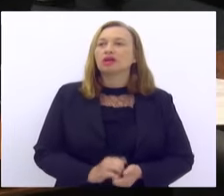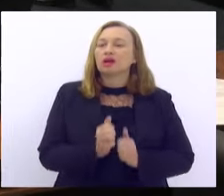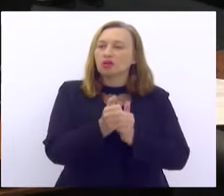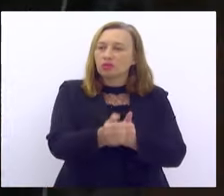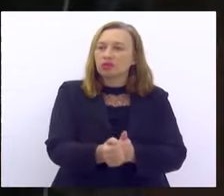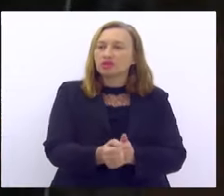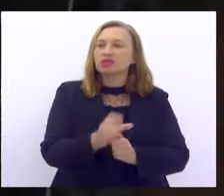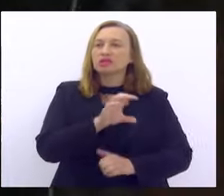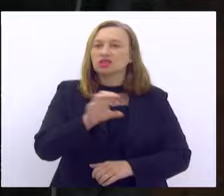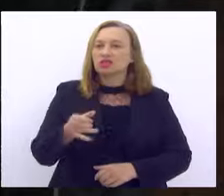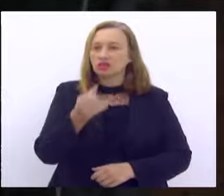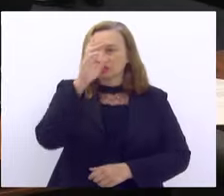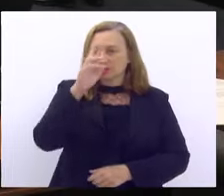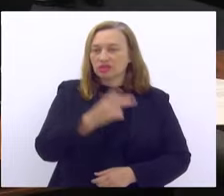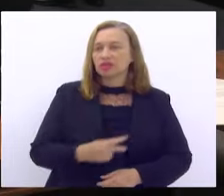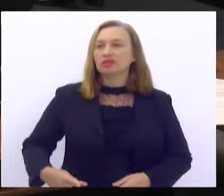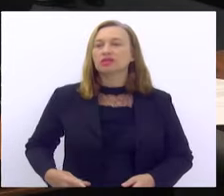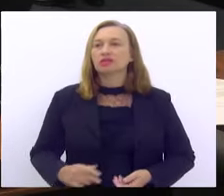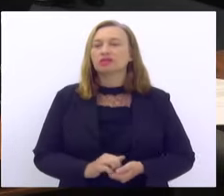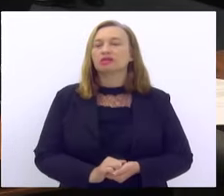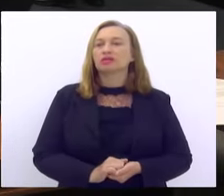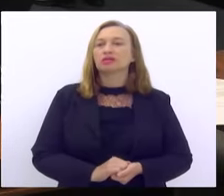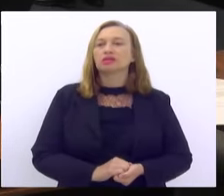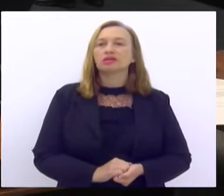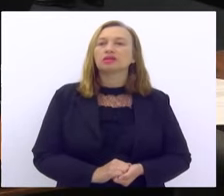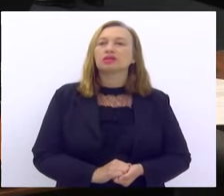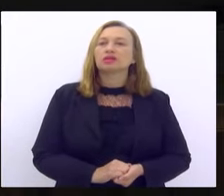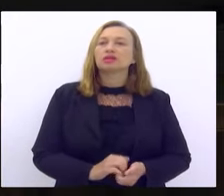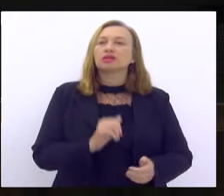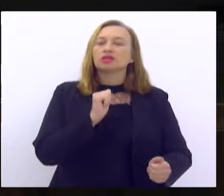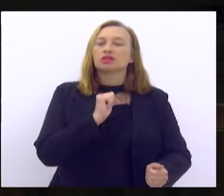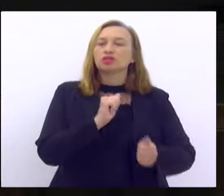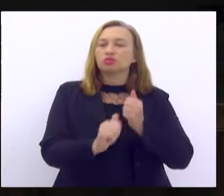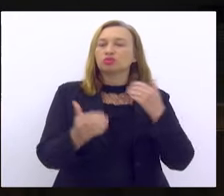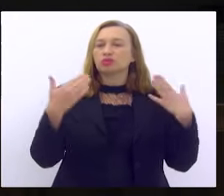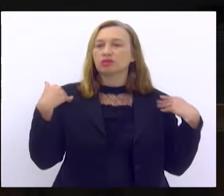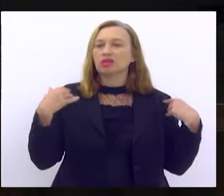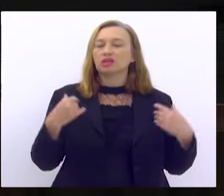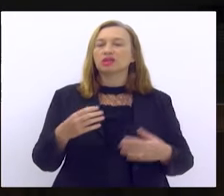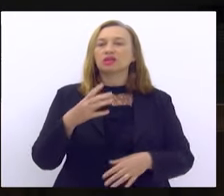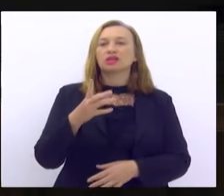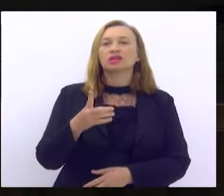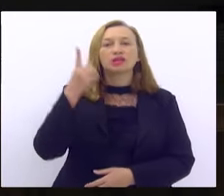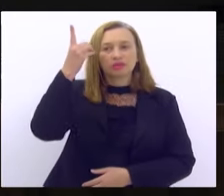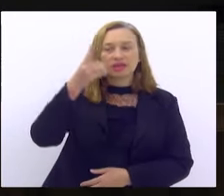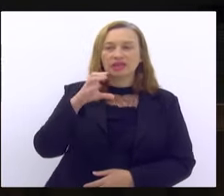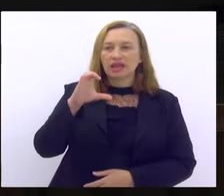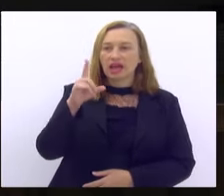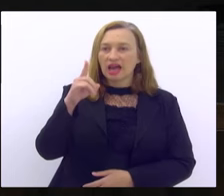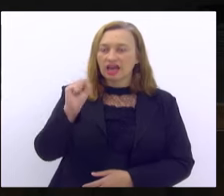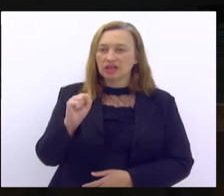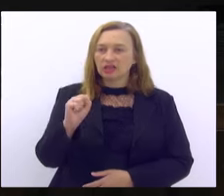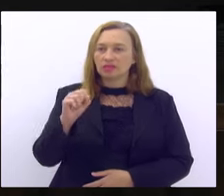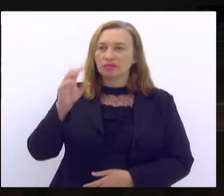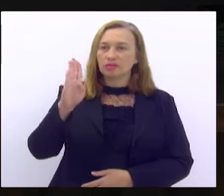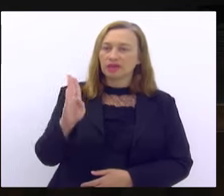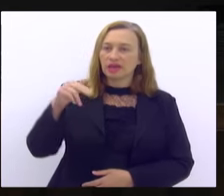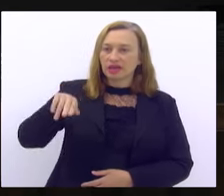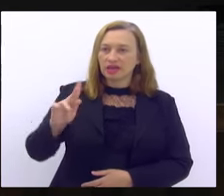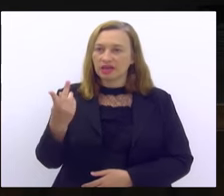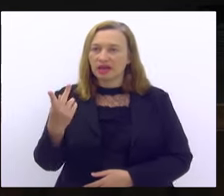Acompanho o parecer da CCJ. Pela Comissão de Esporte e Lazer, deputado Carlinho BNH. Deputada Índia